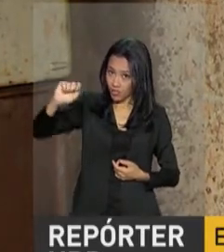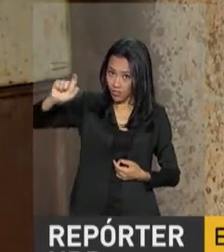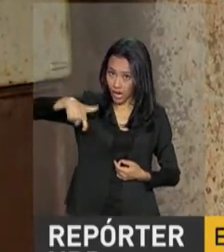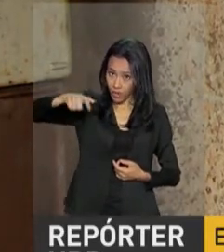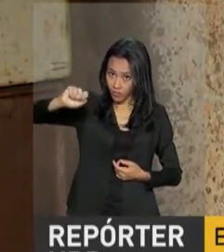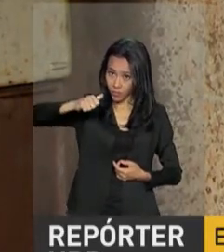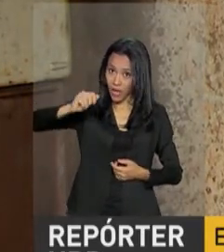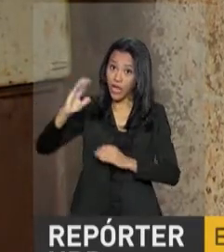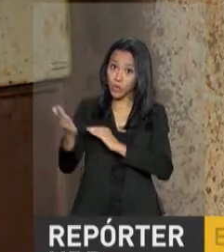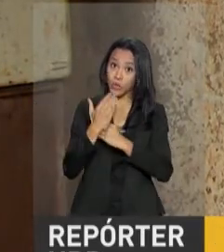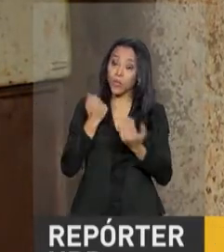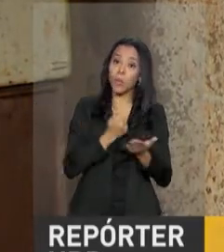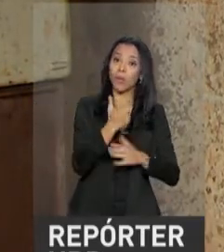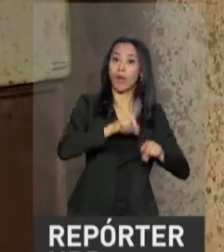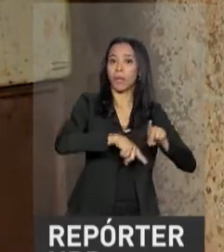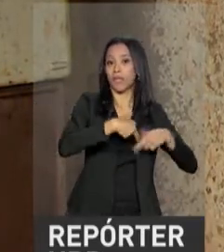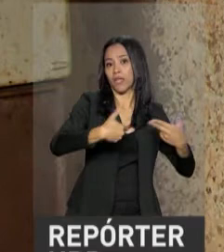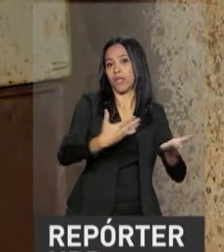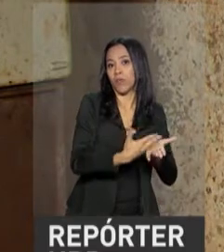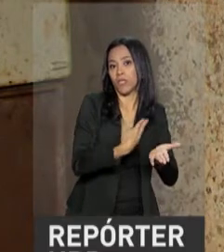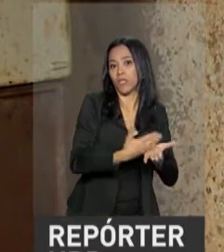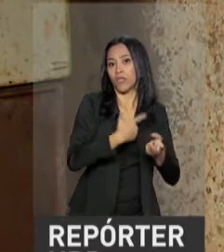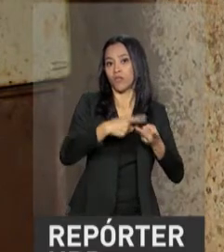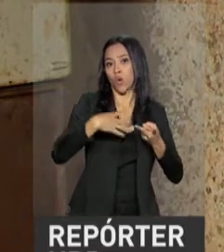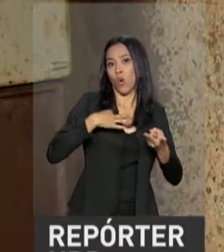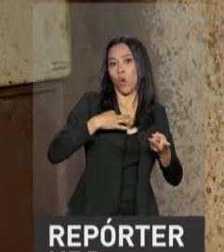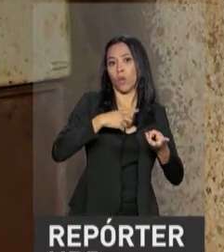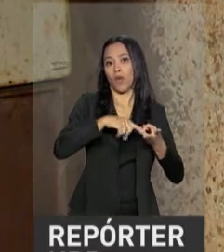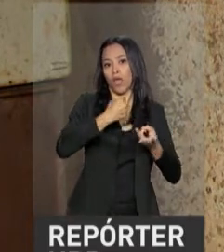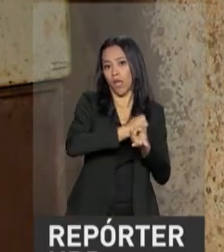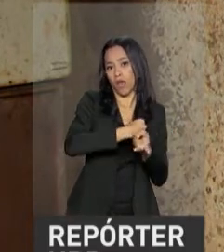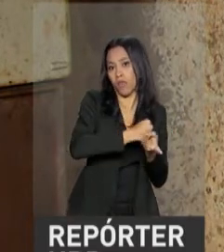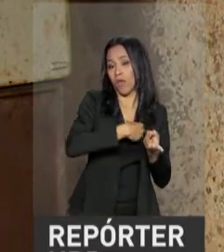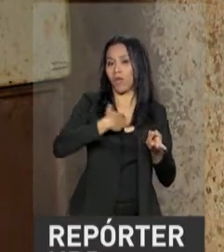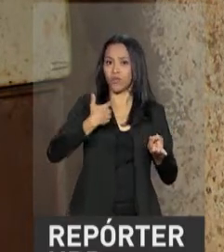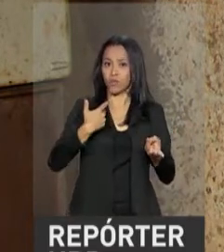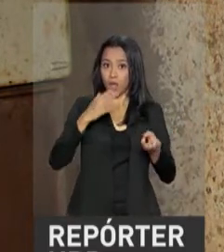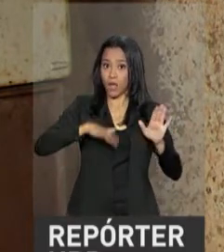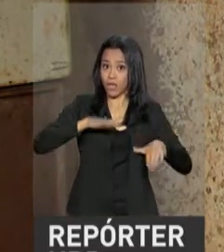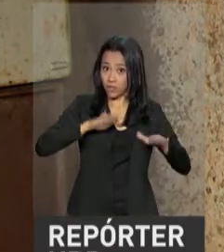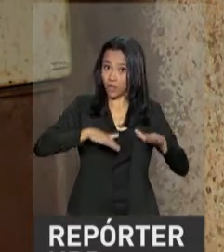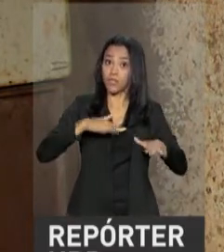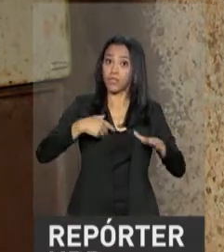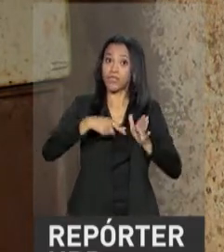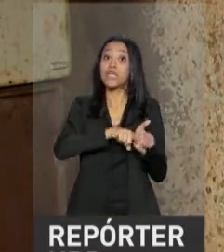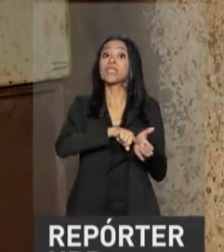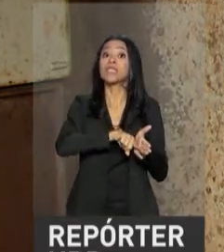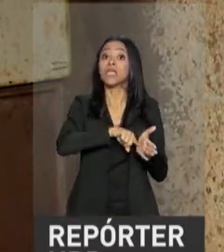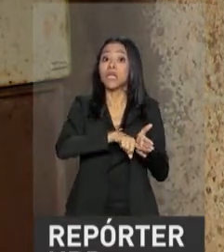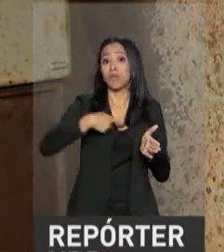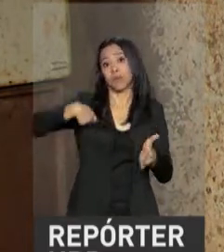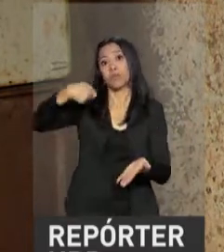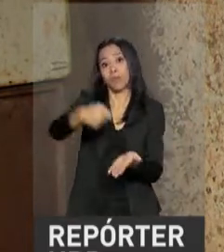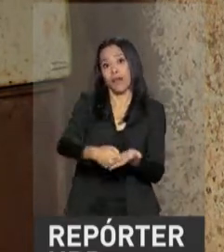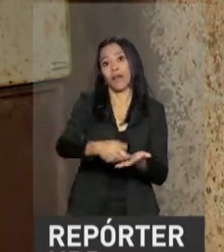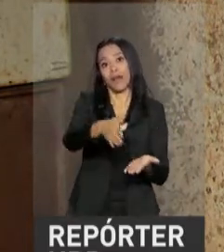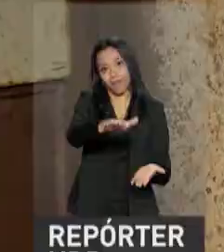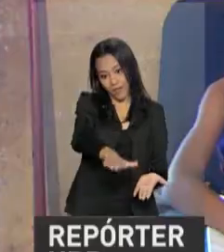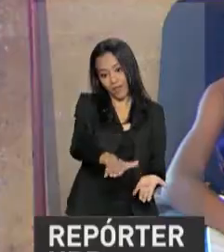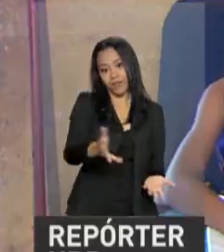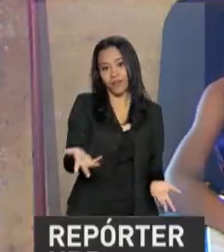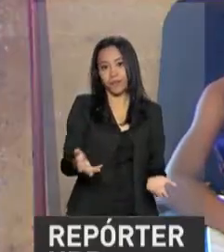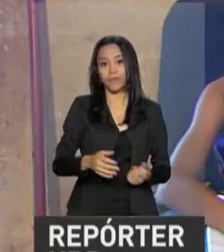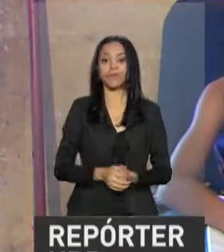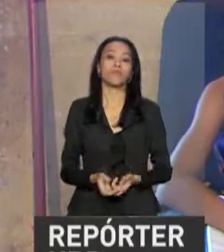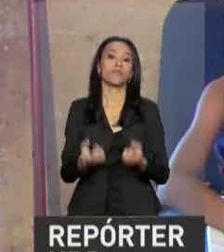roupa e remédios indicação às vezes usando tem que pagar o exame da criança muito